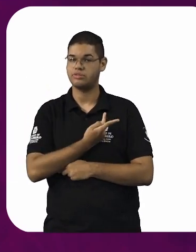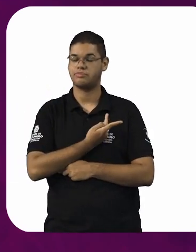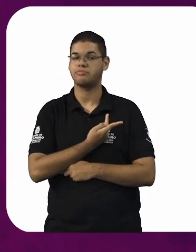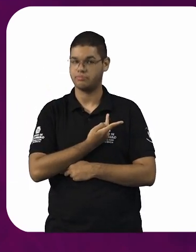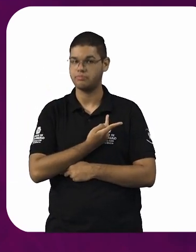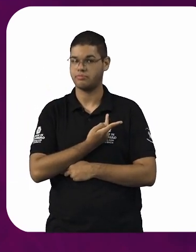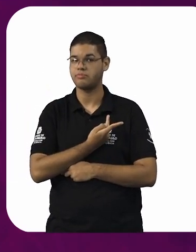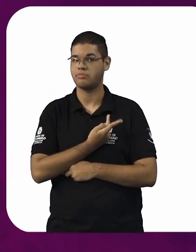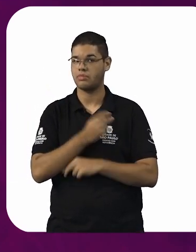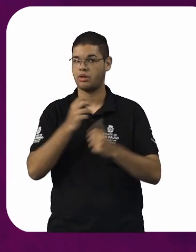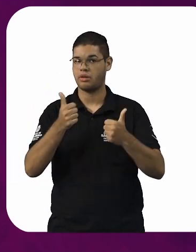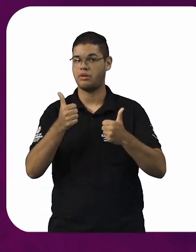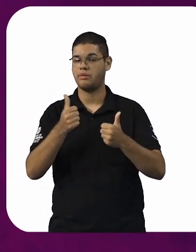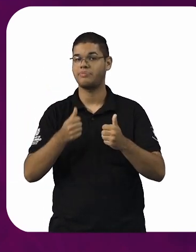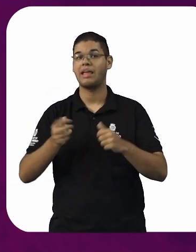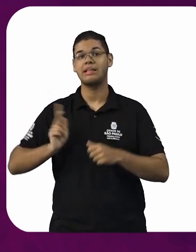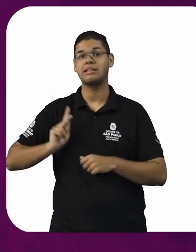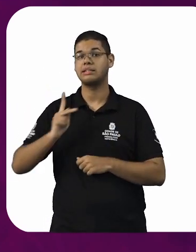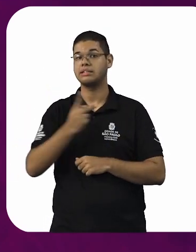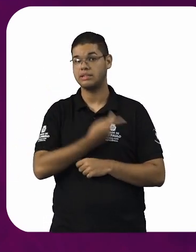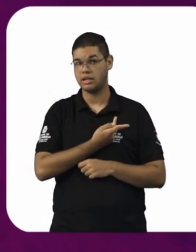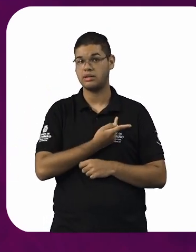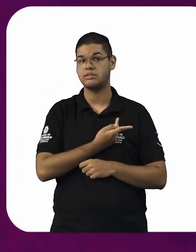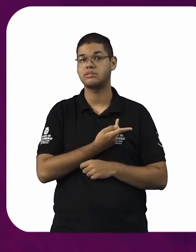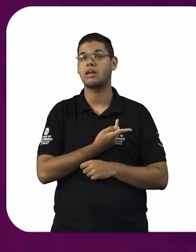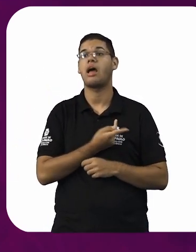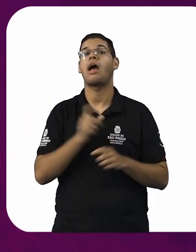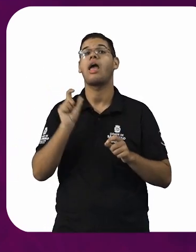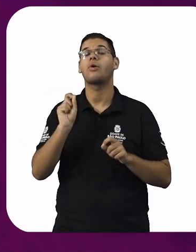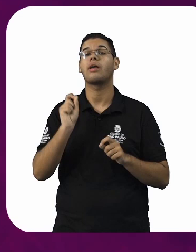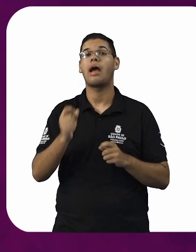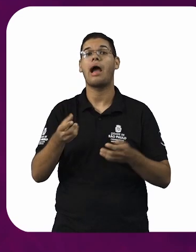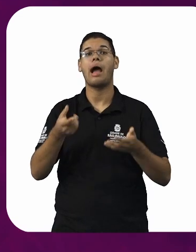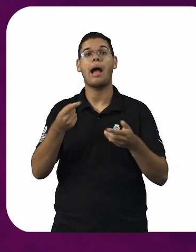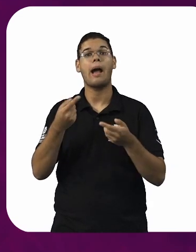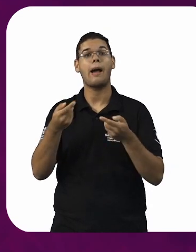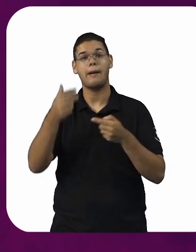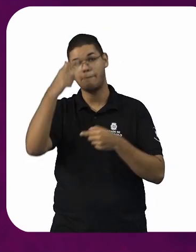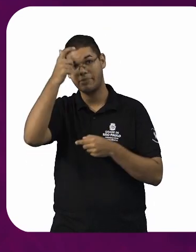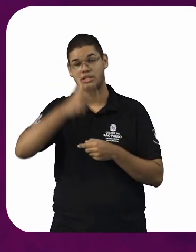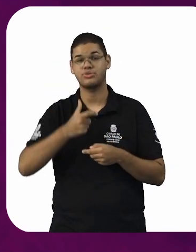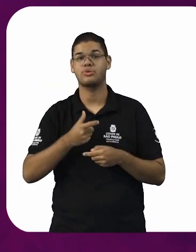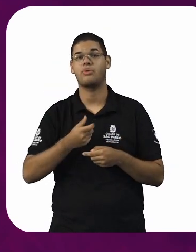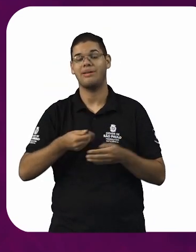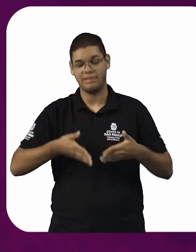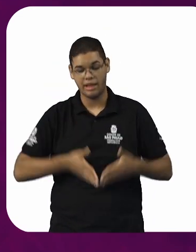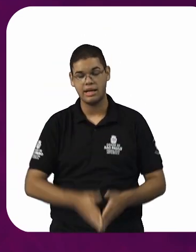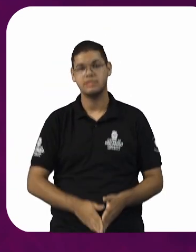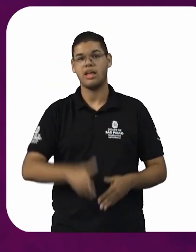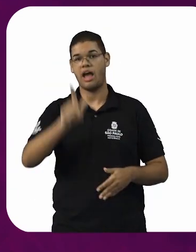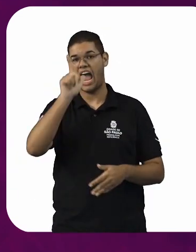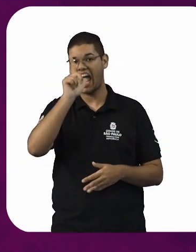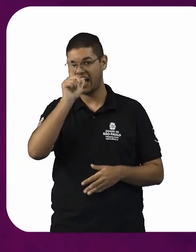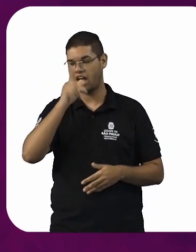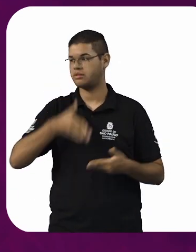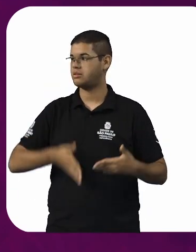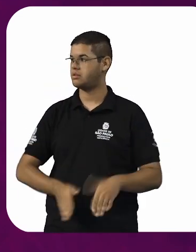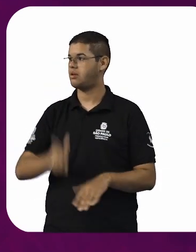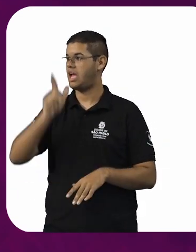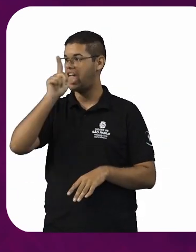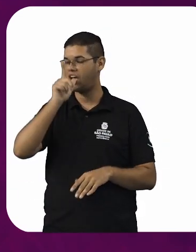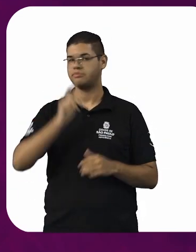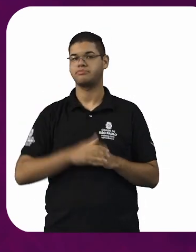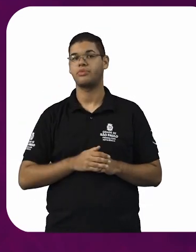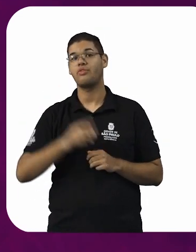trans. Transsexual é a pessoa que se identifica com outro gênero. Então, a pessoa nasceu com um pênis. Vamos lembrar da época anterior